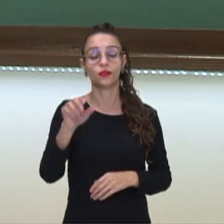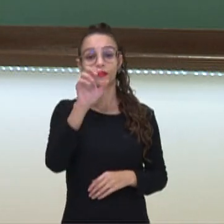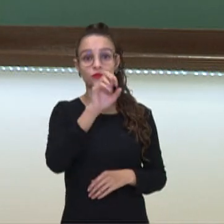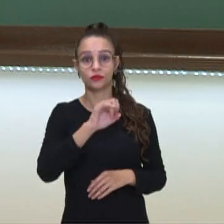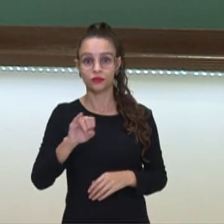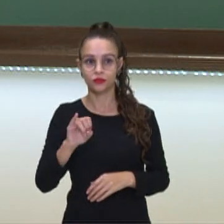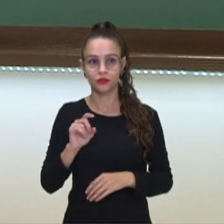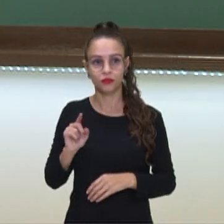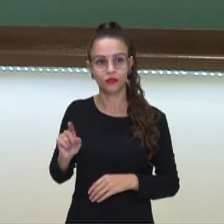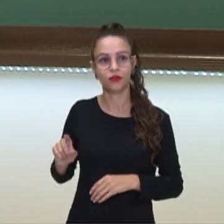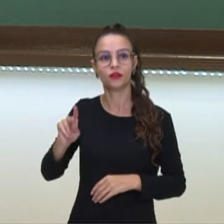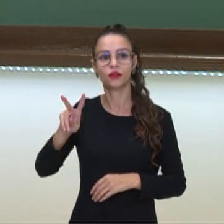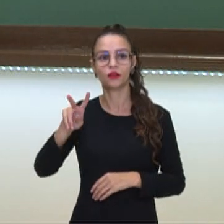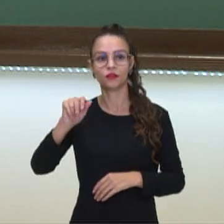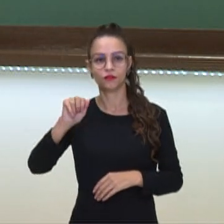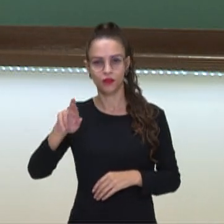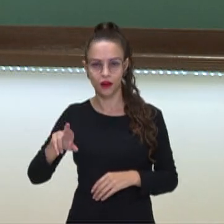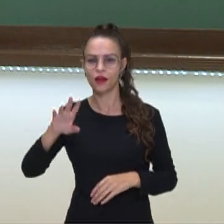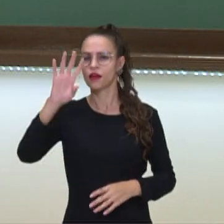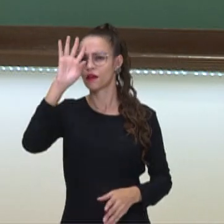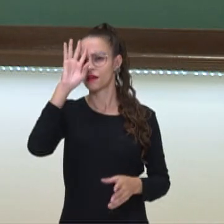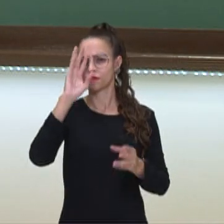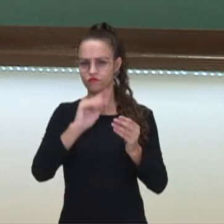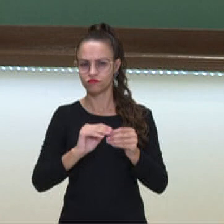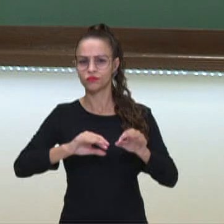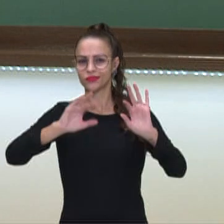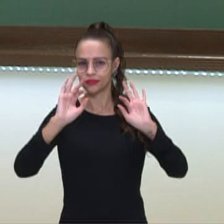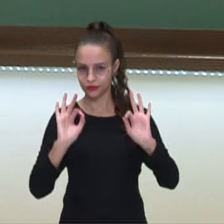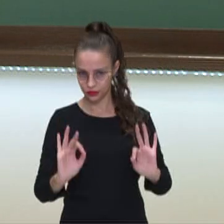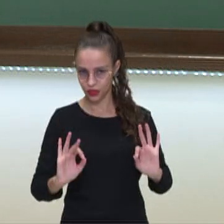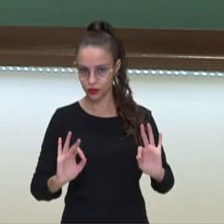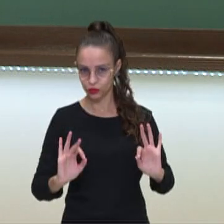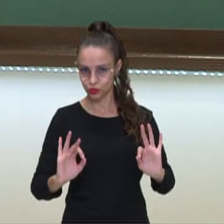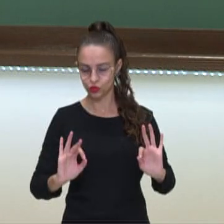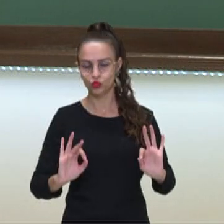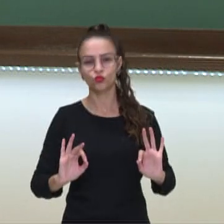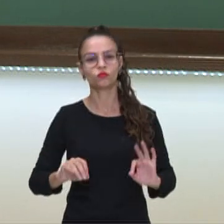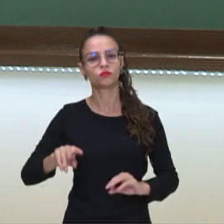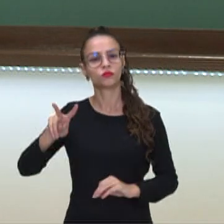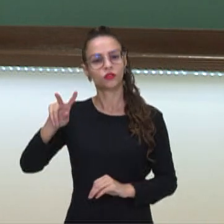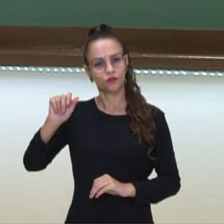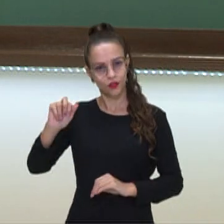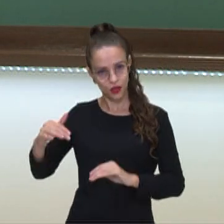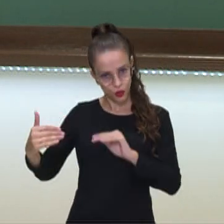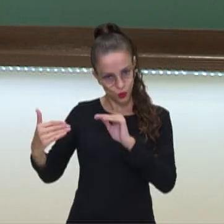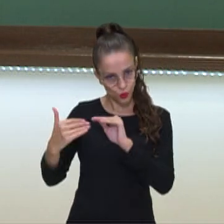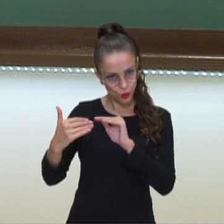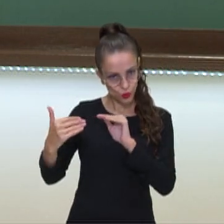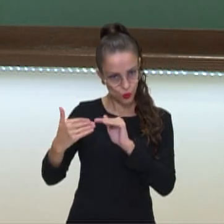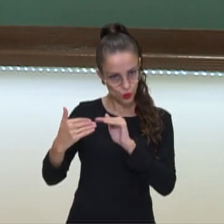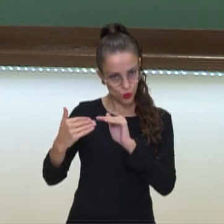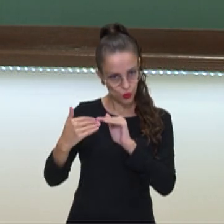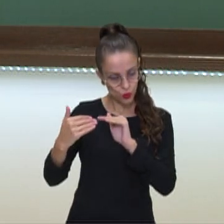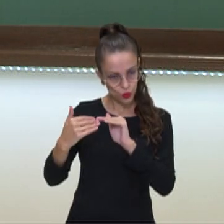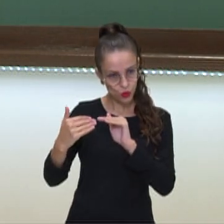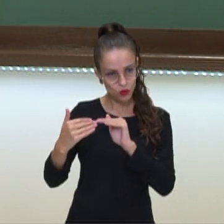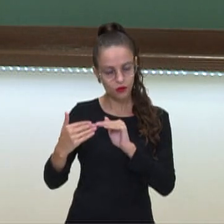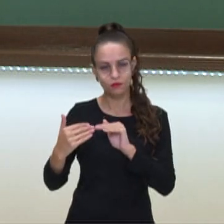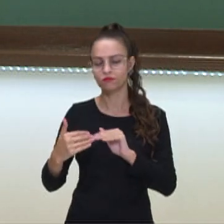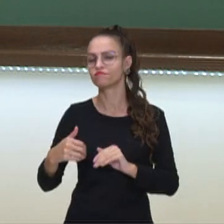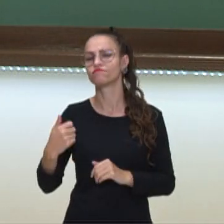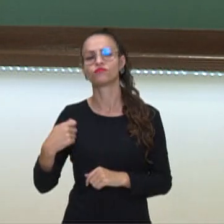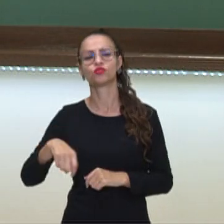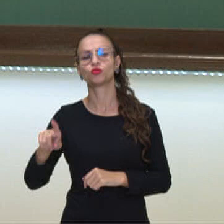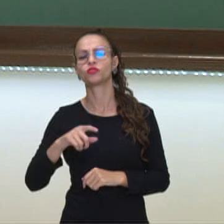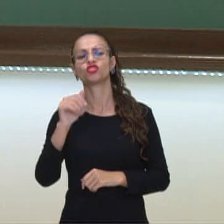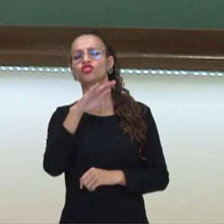VAR entendeu que o que o árbitro marcou está correto, o VAR concorda com o árbitro, ele nem